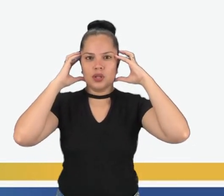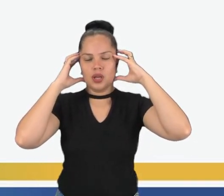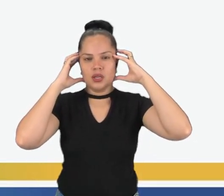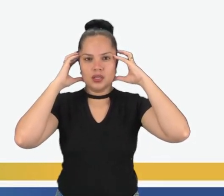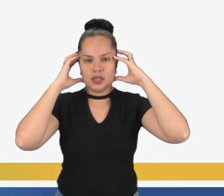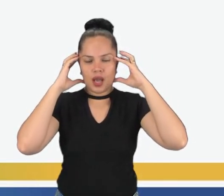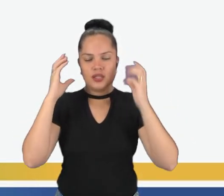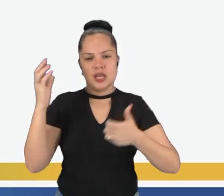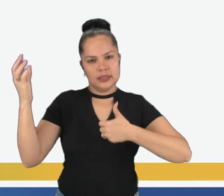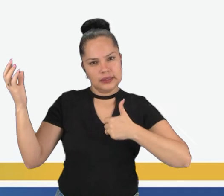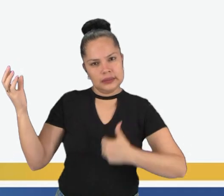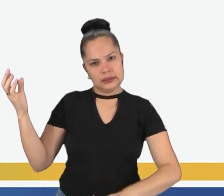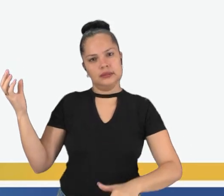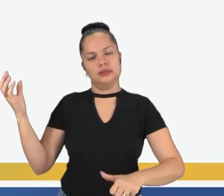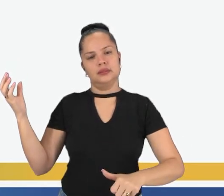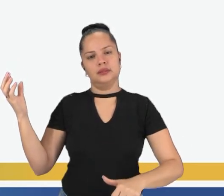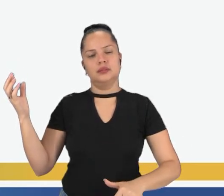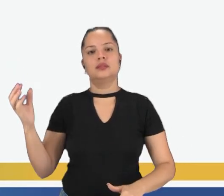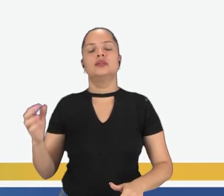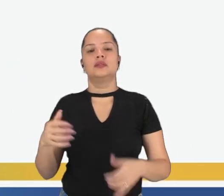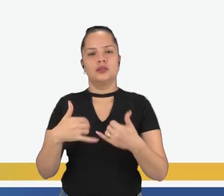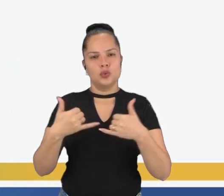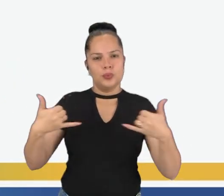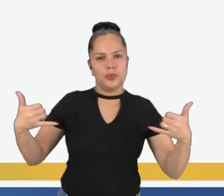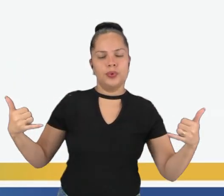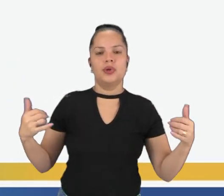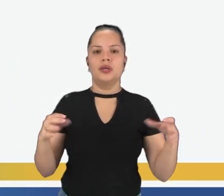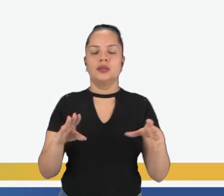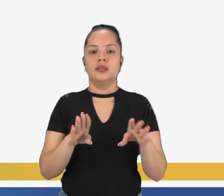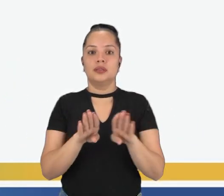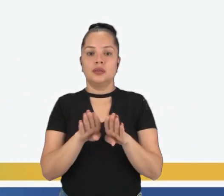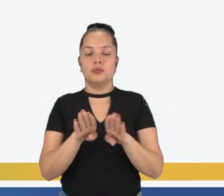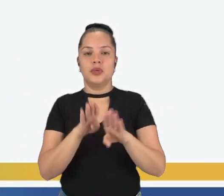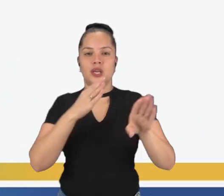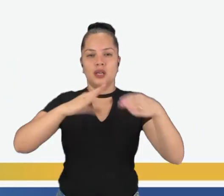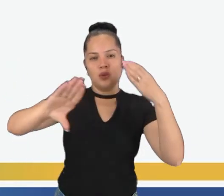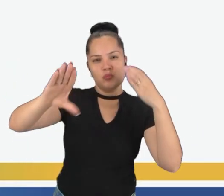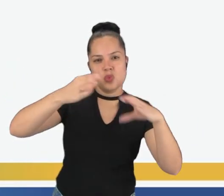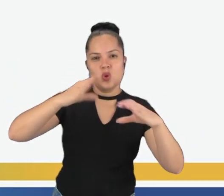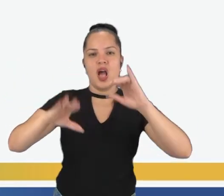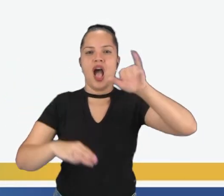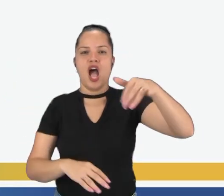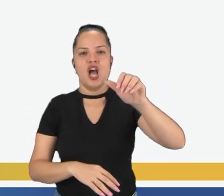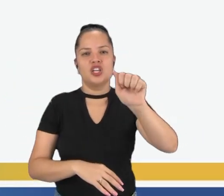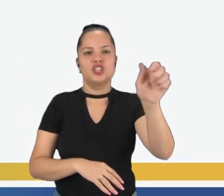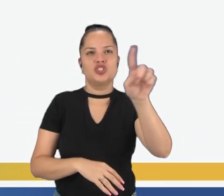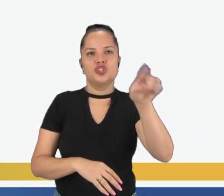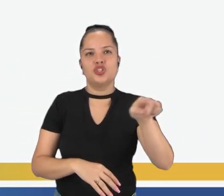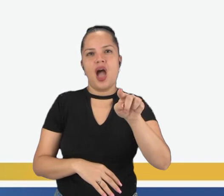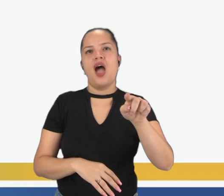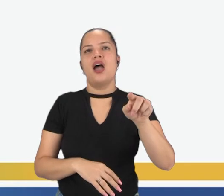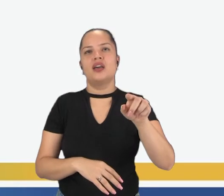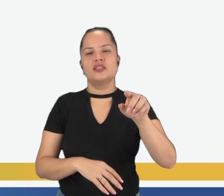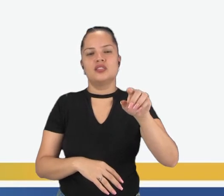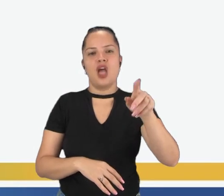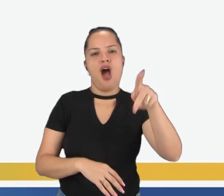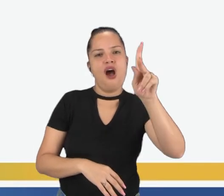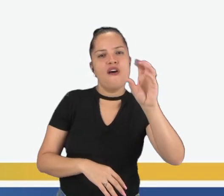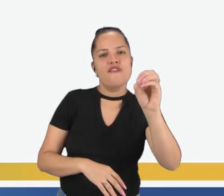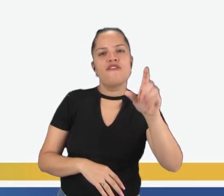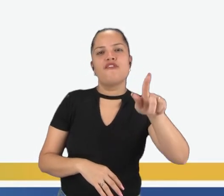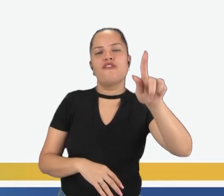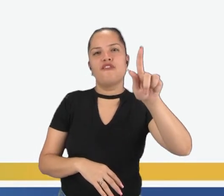de uma guitarra elétrica, o estilo musical com enfoque no jazz, no folk, no country,